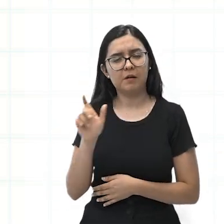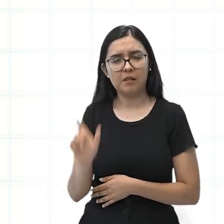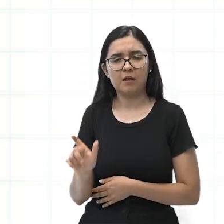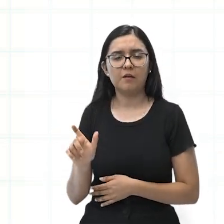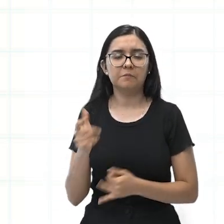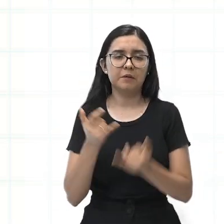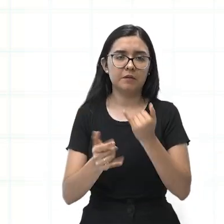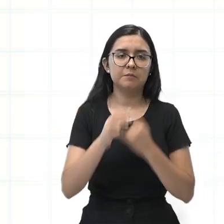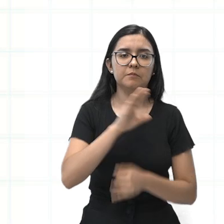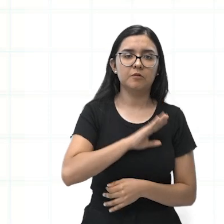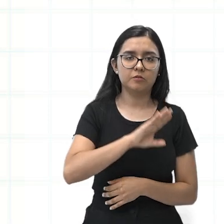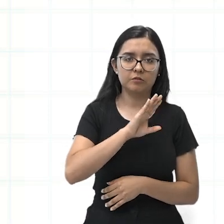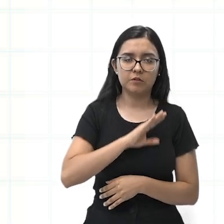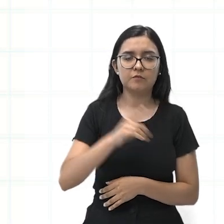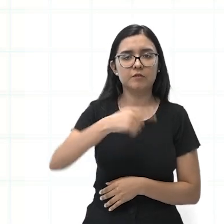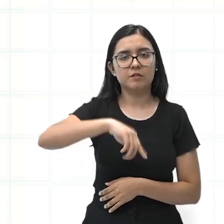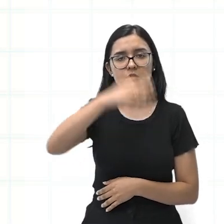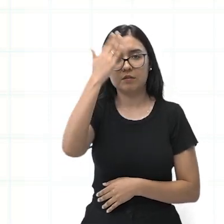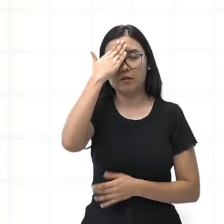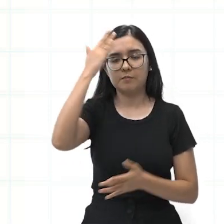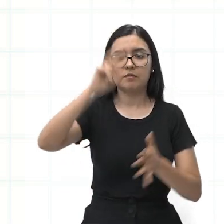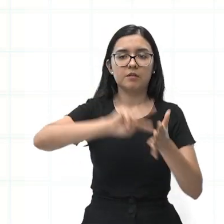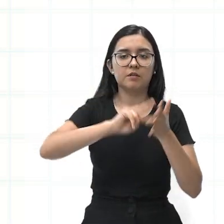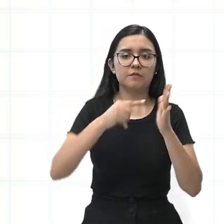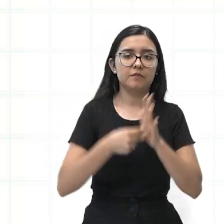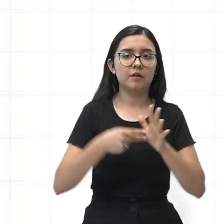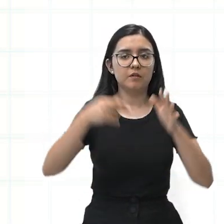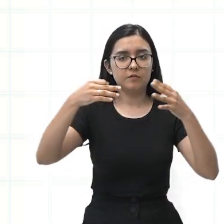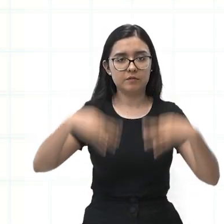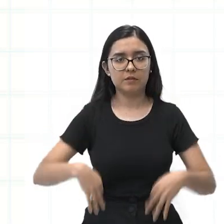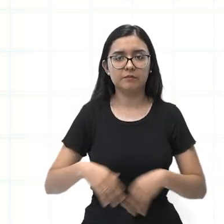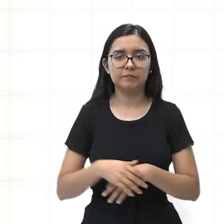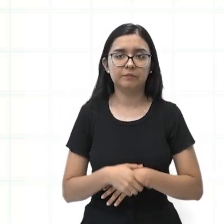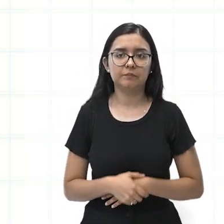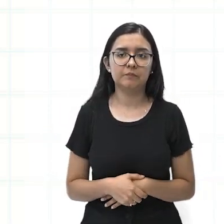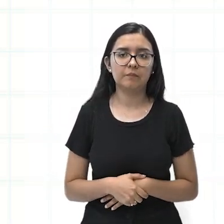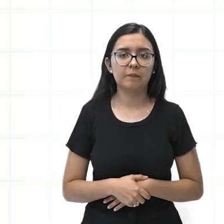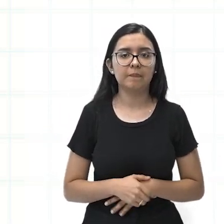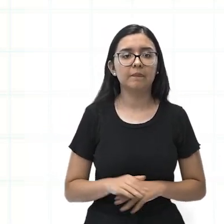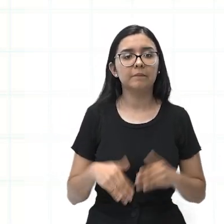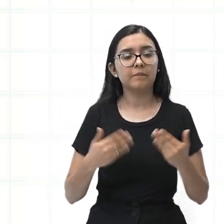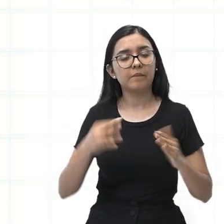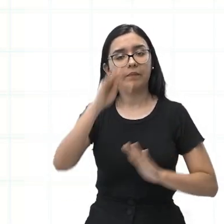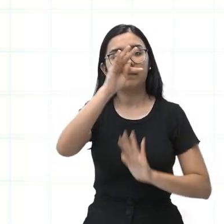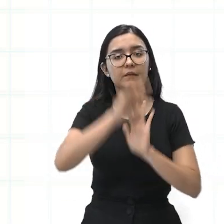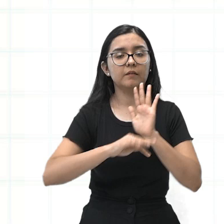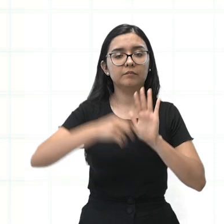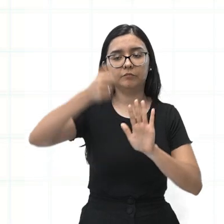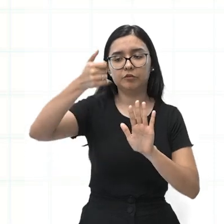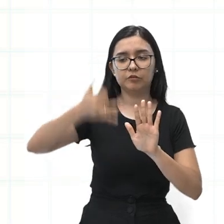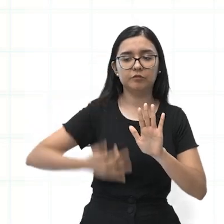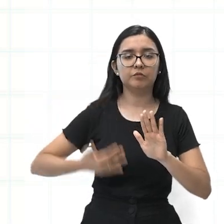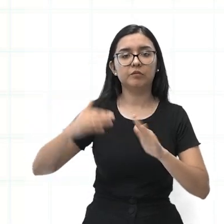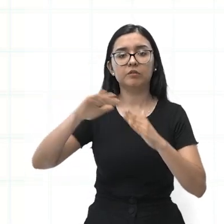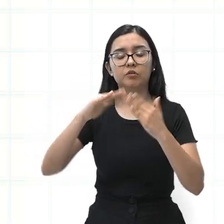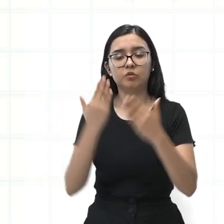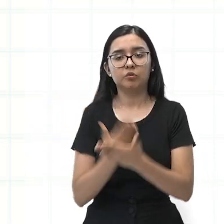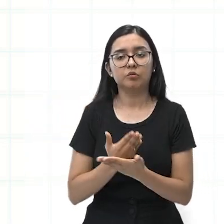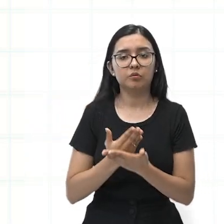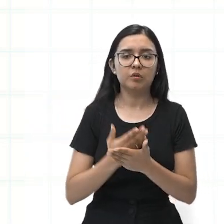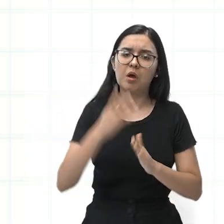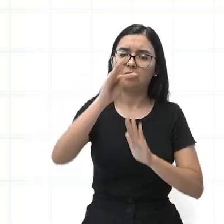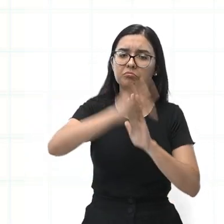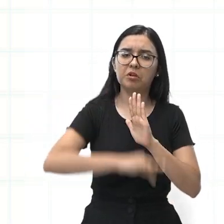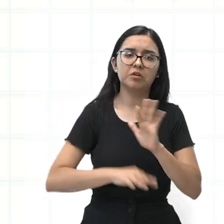já sabem o significado, tá bom? Então, esse é o nosso texto descrevendo a nossa escola. Repare que é um texto